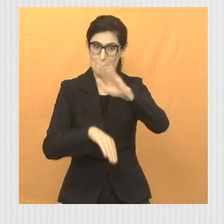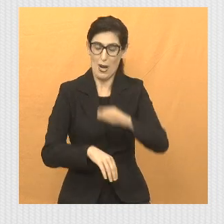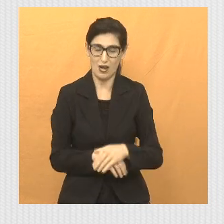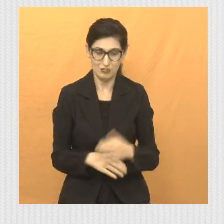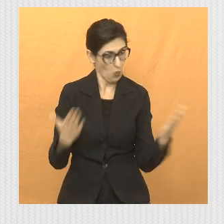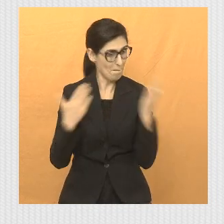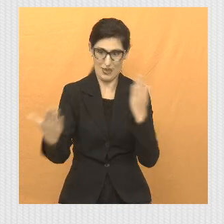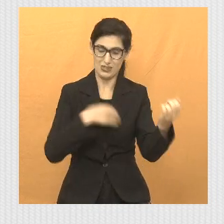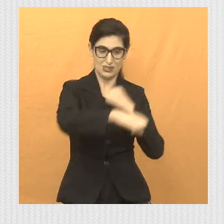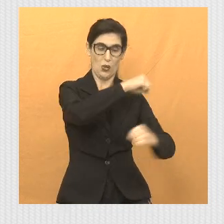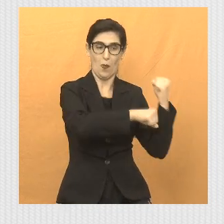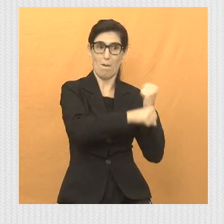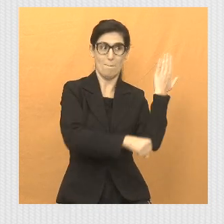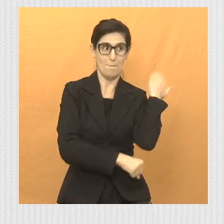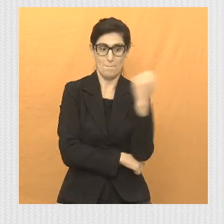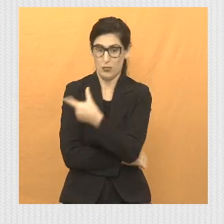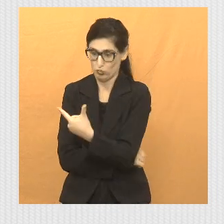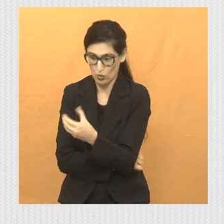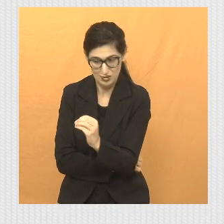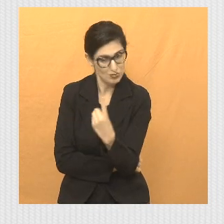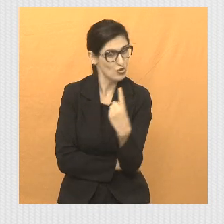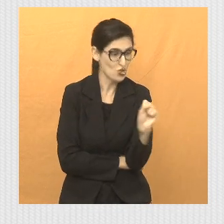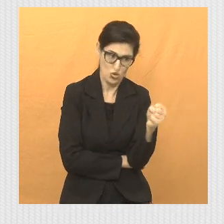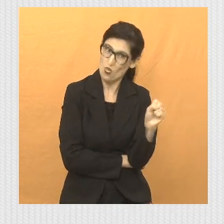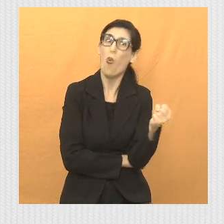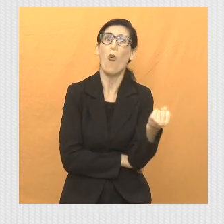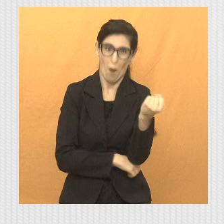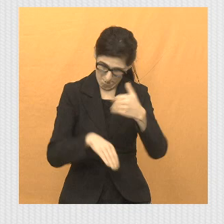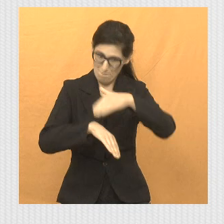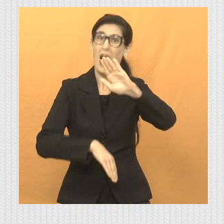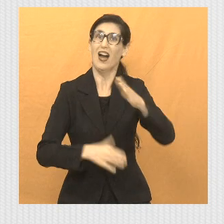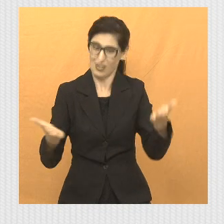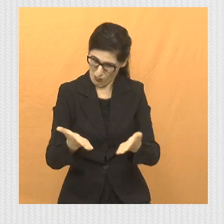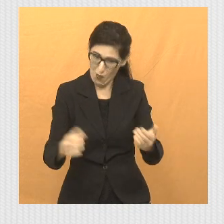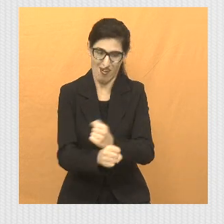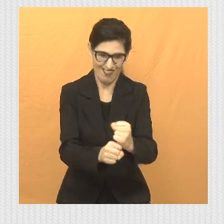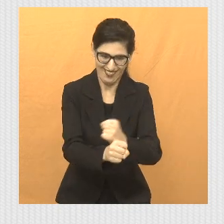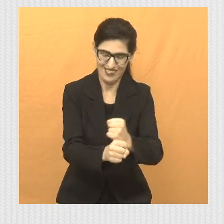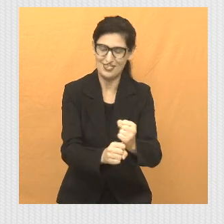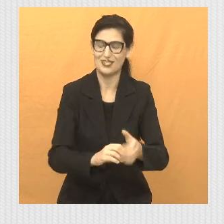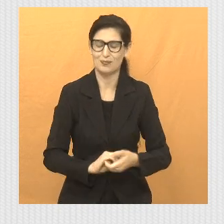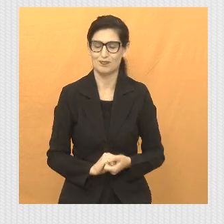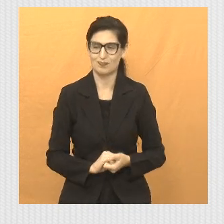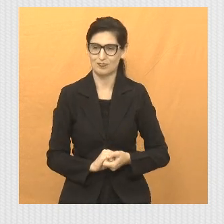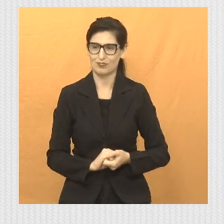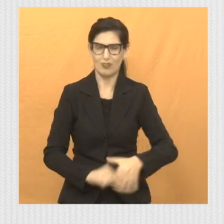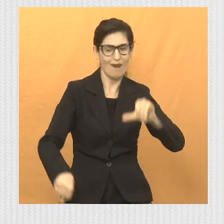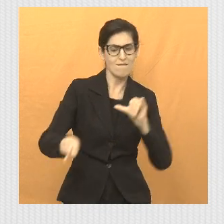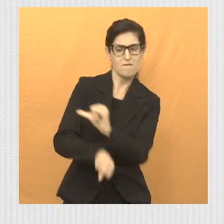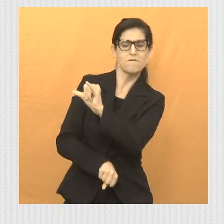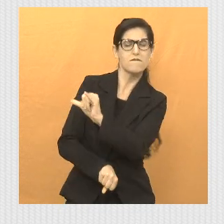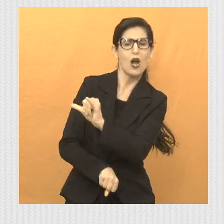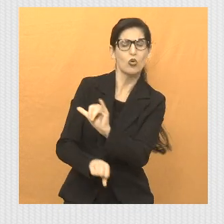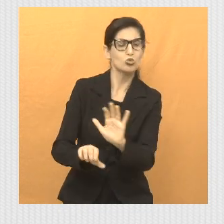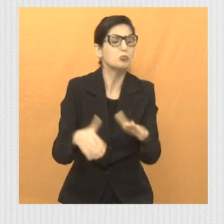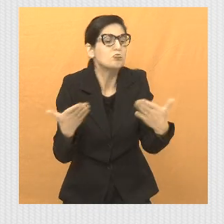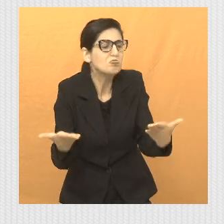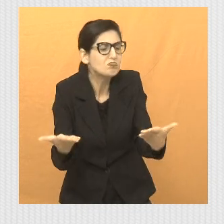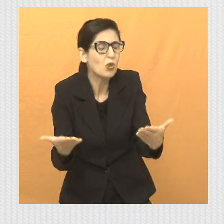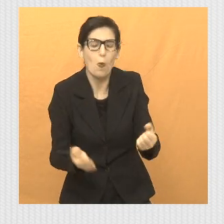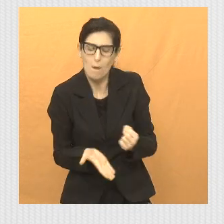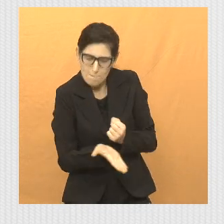de 2018. Pode passar. O absenteísmo na atenção básica,